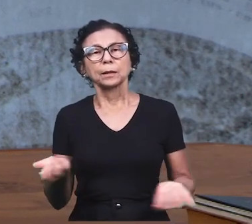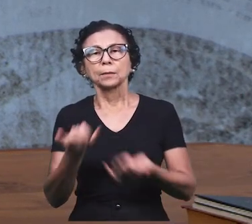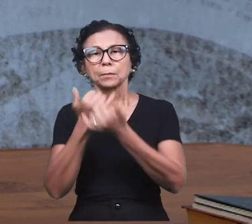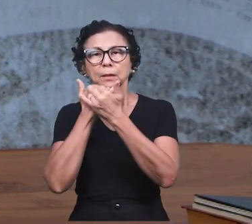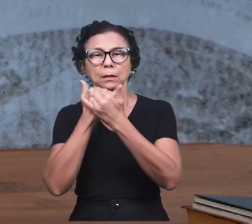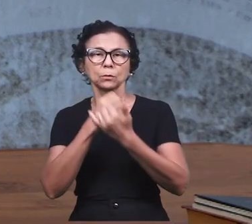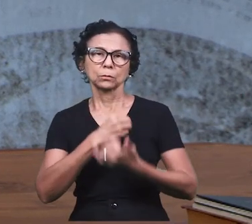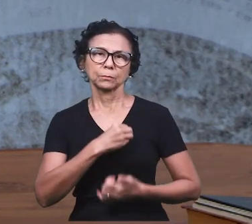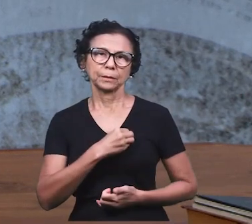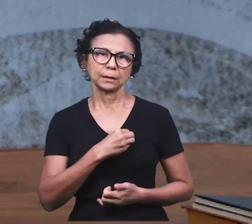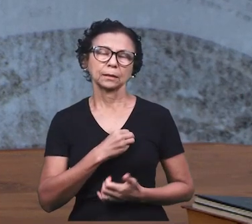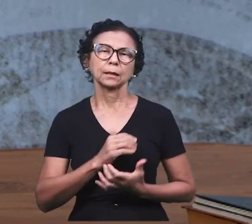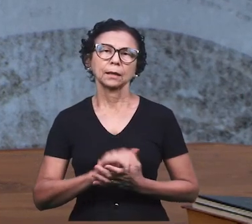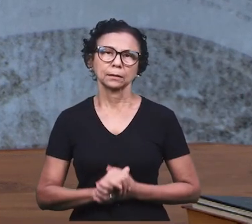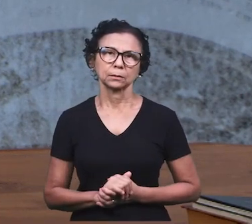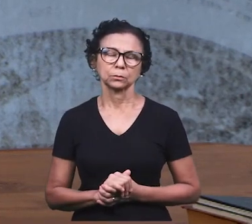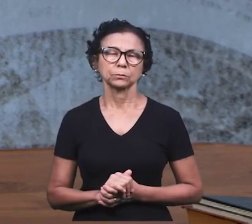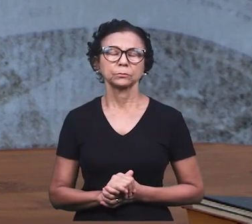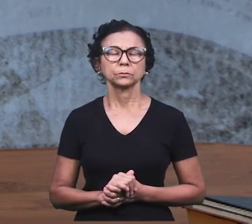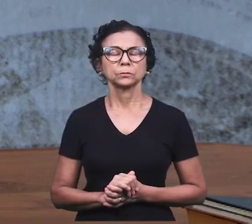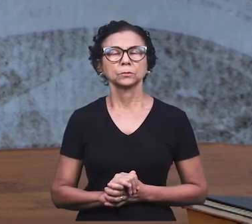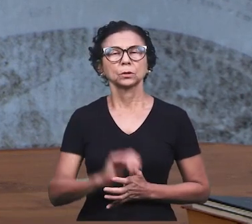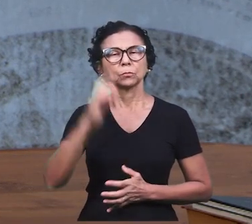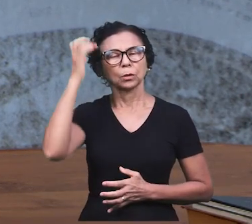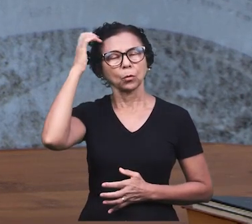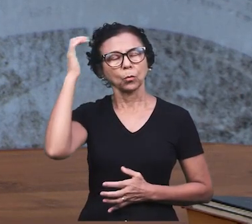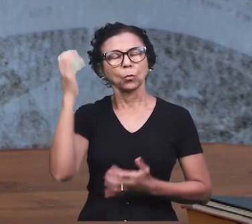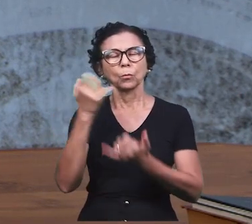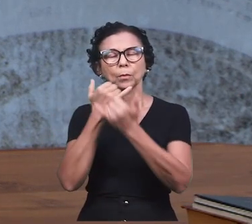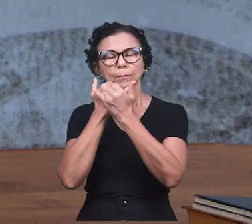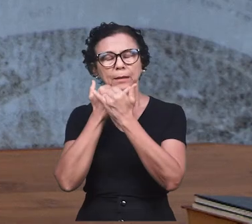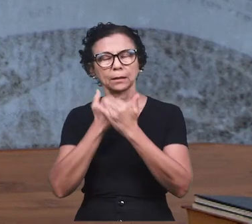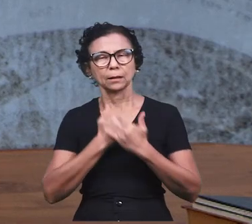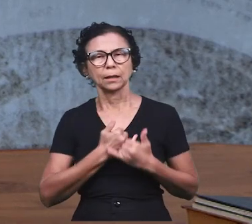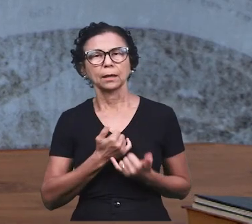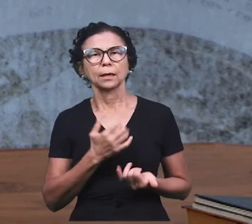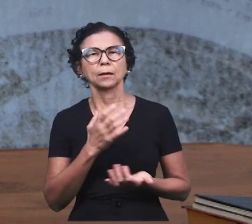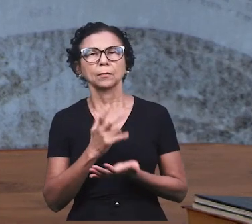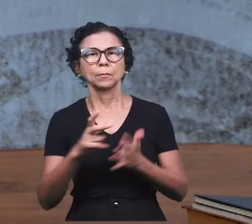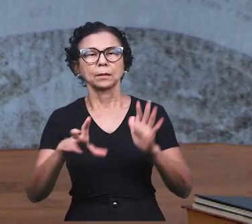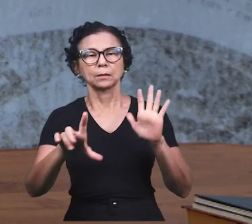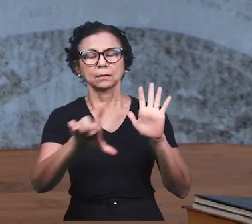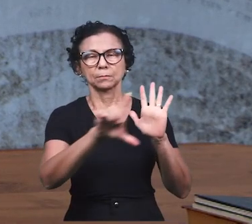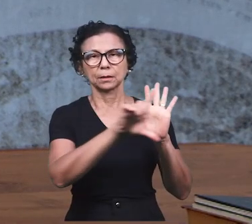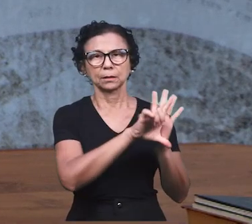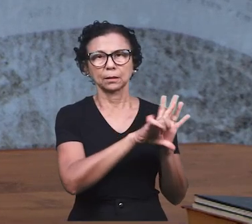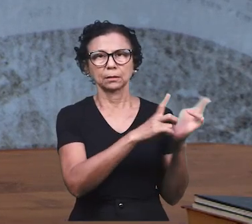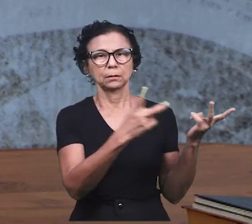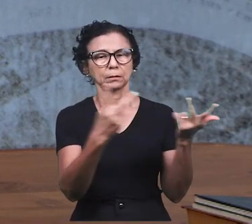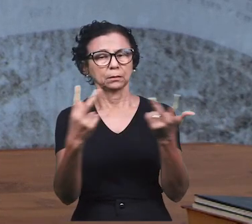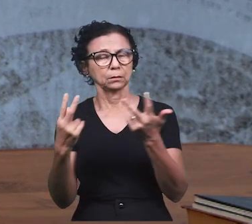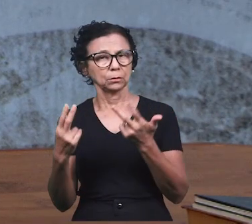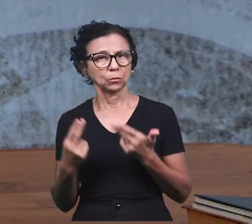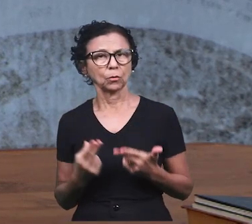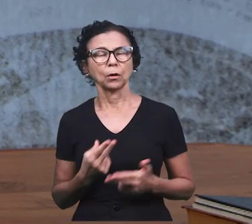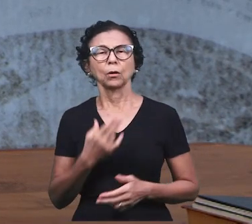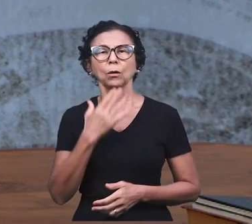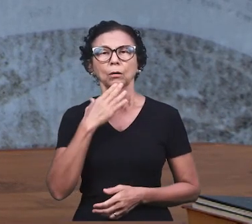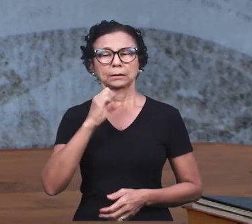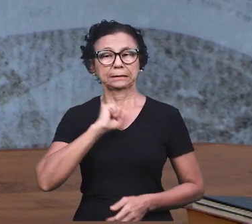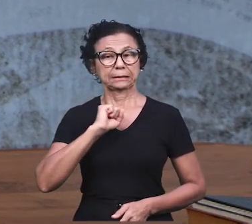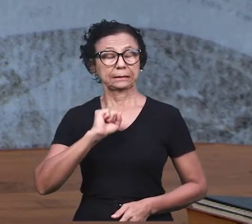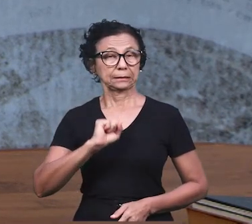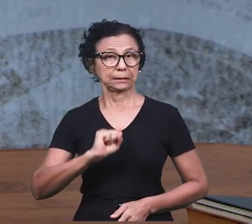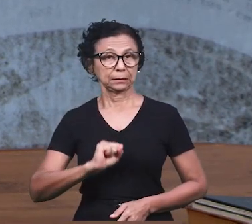assim será a expiação da culpa. Uma mesma lei haverá para elas, será do sacerdote que houver